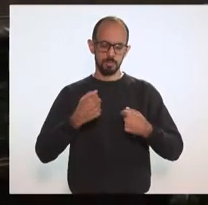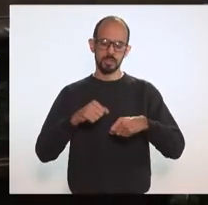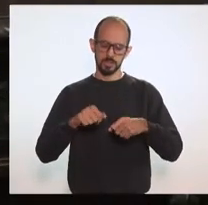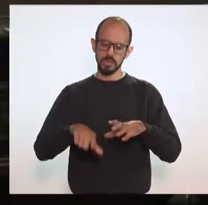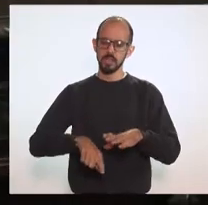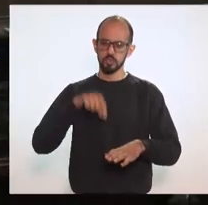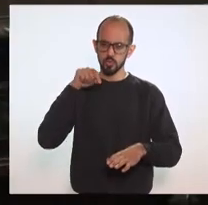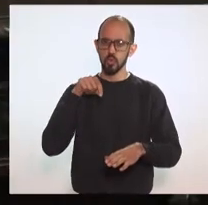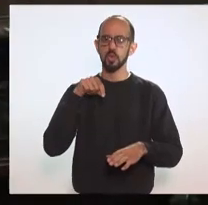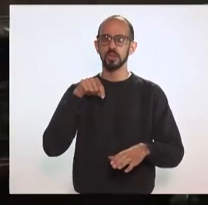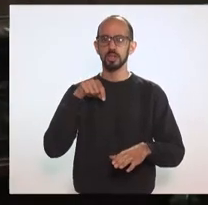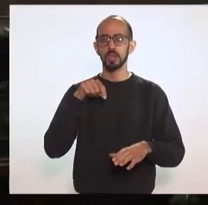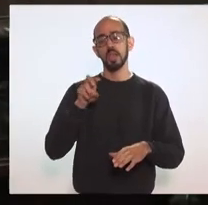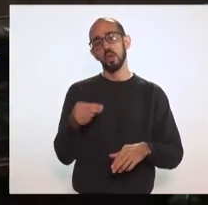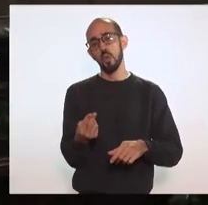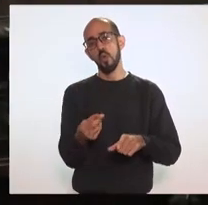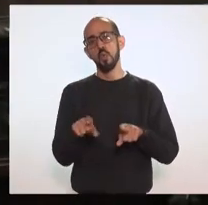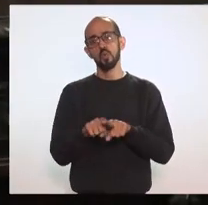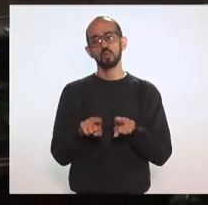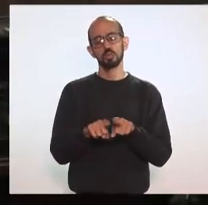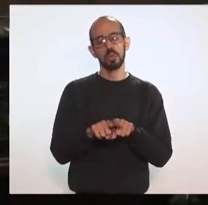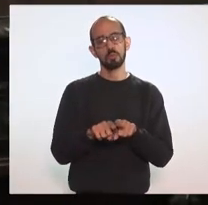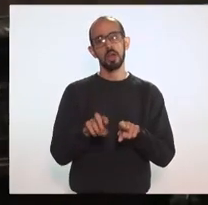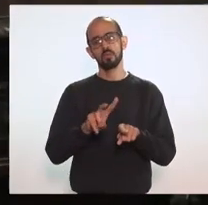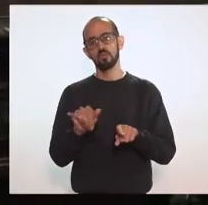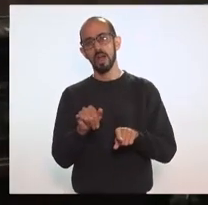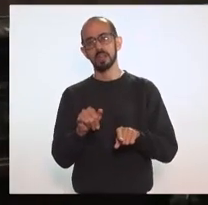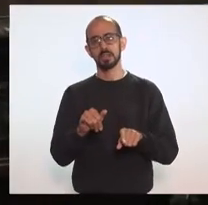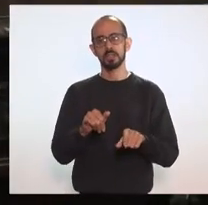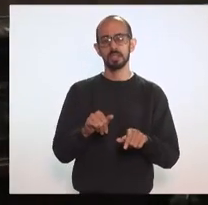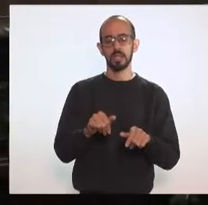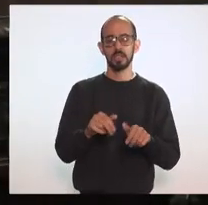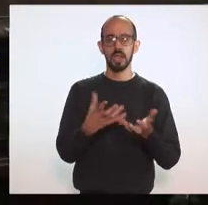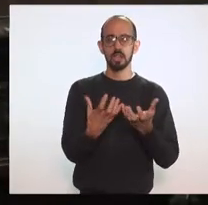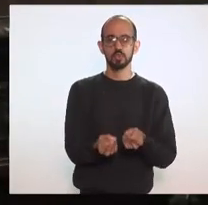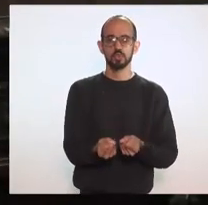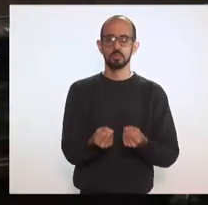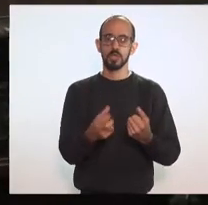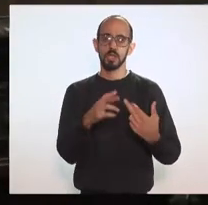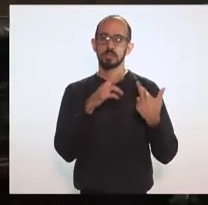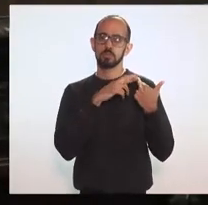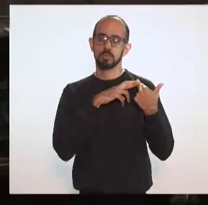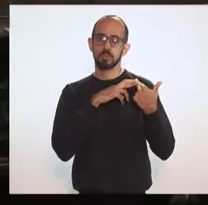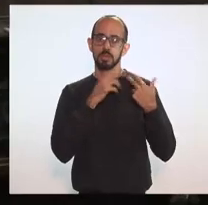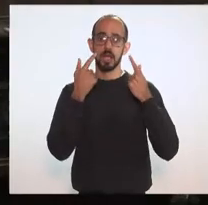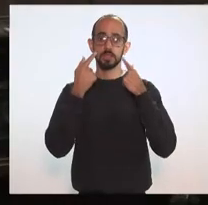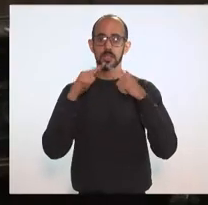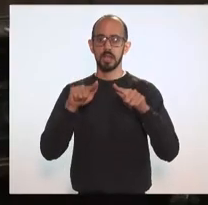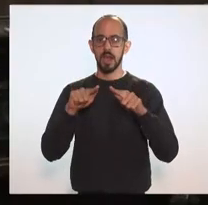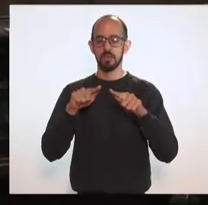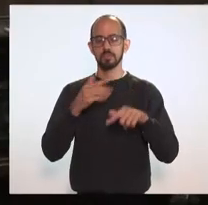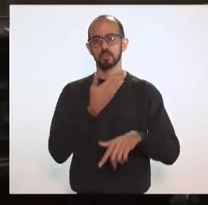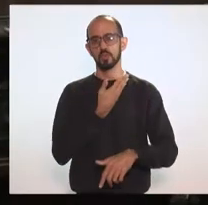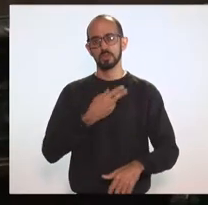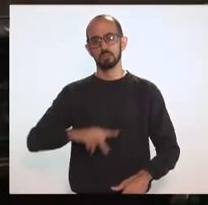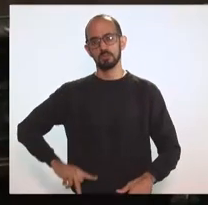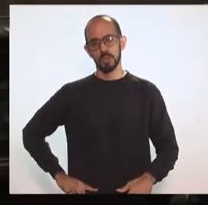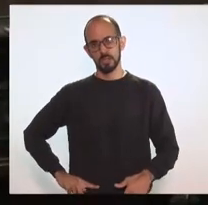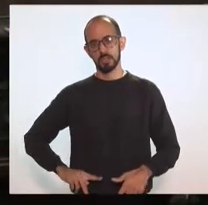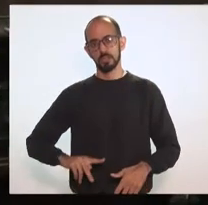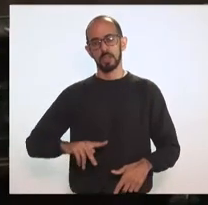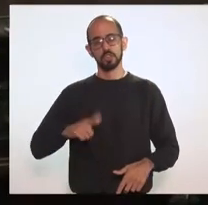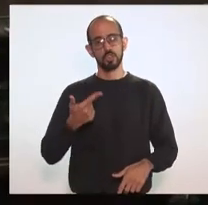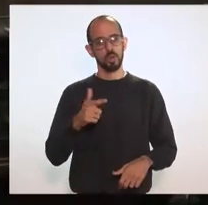sob pena de dividir também responsabilidade graves graves com esse presidente responsável